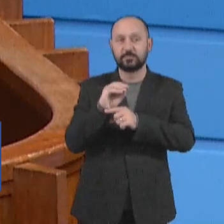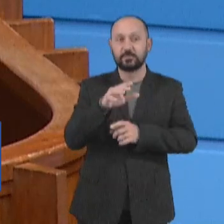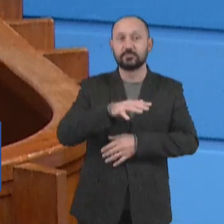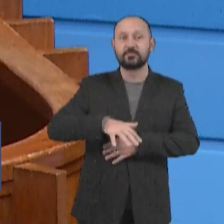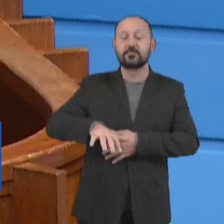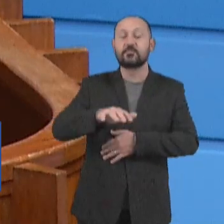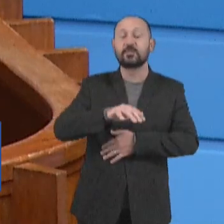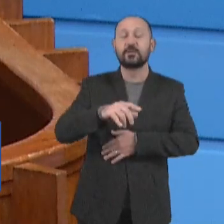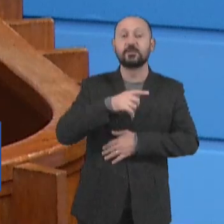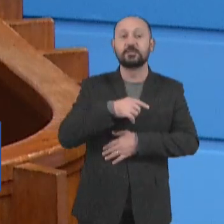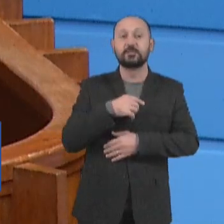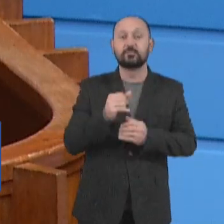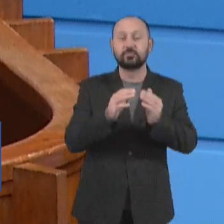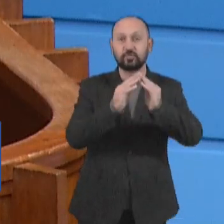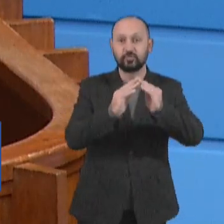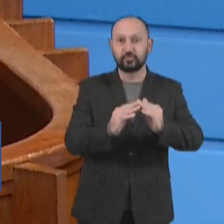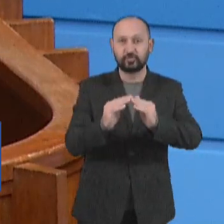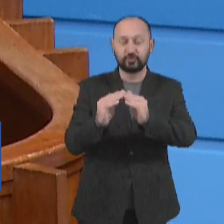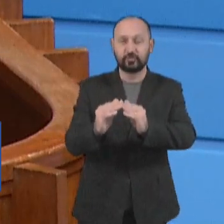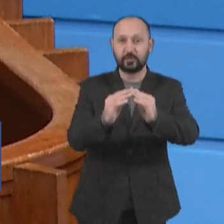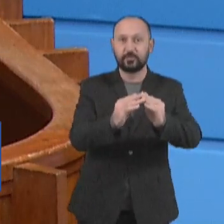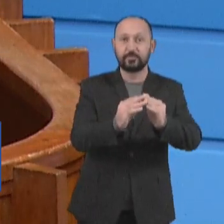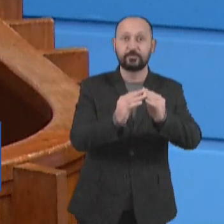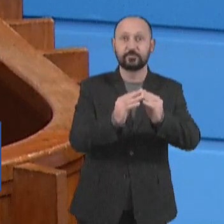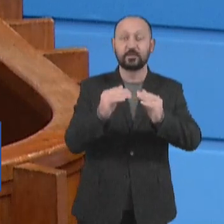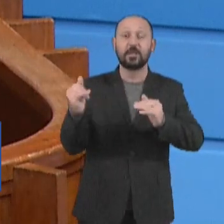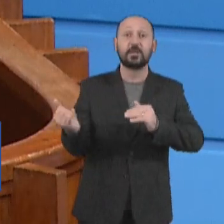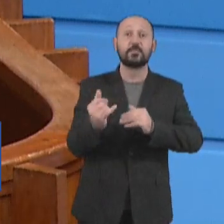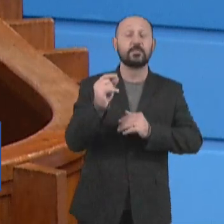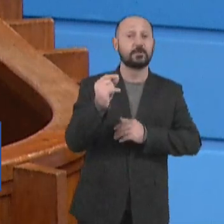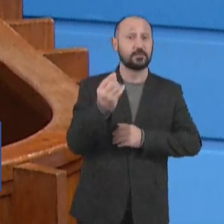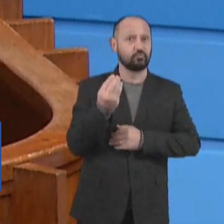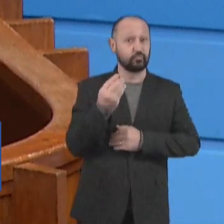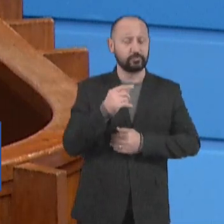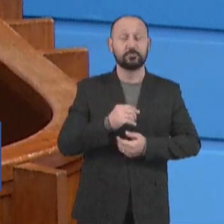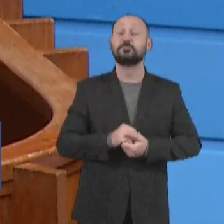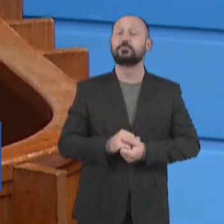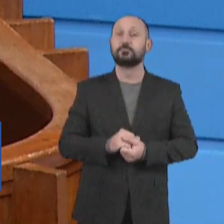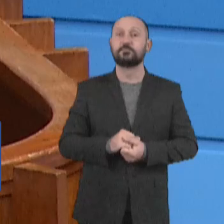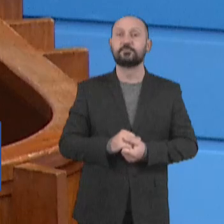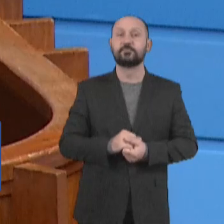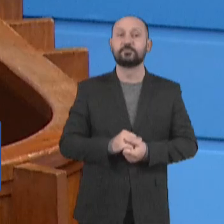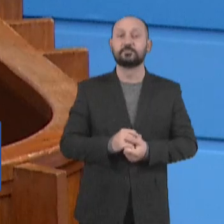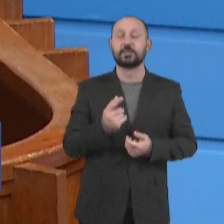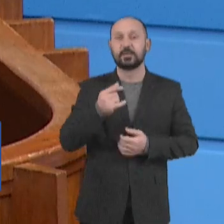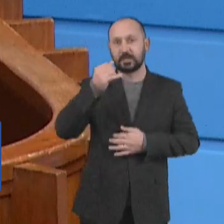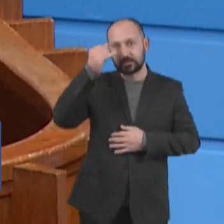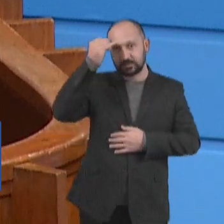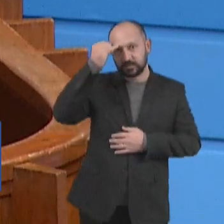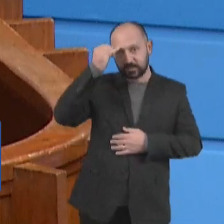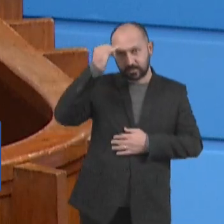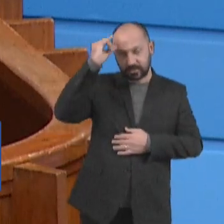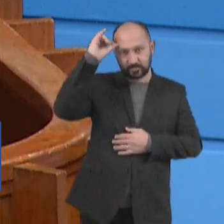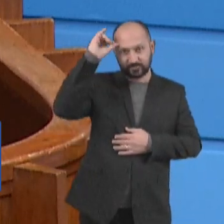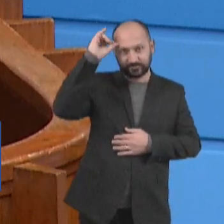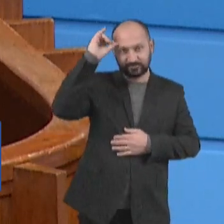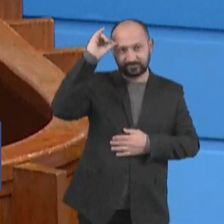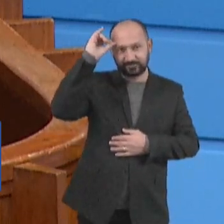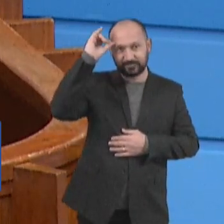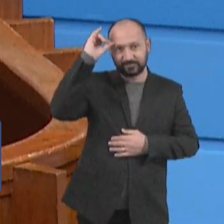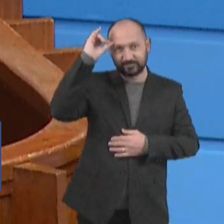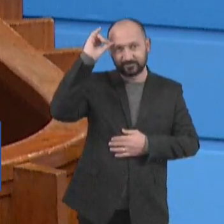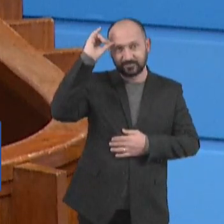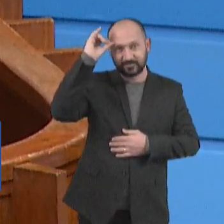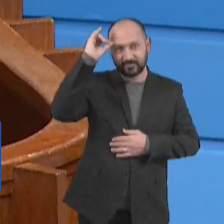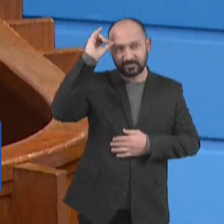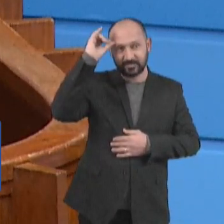aqueles que estão se instalando, né? A importância dele é muito grande. Esse mesmo gado, que